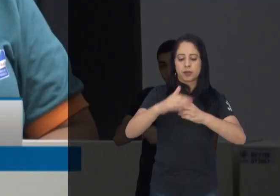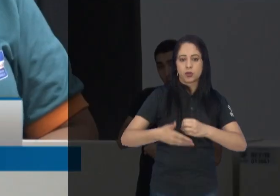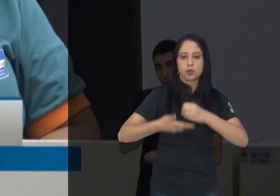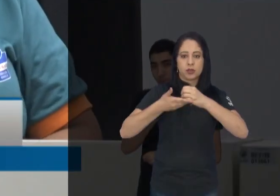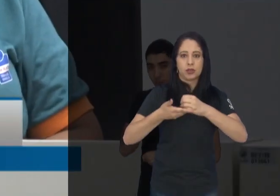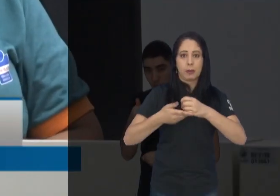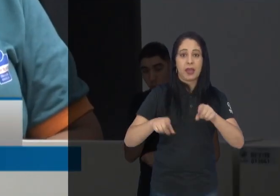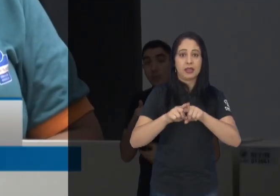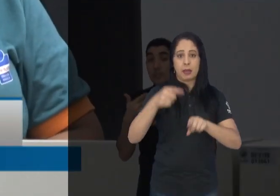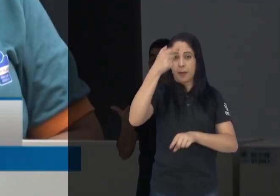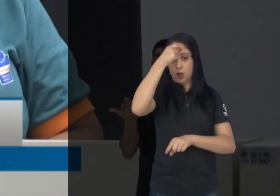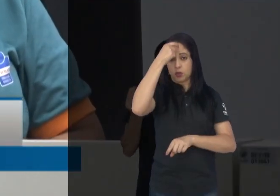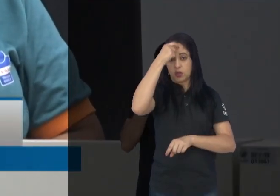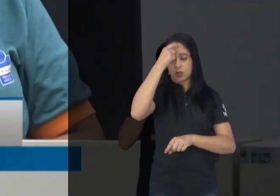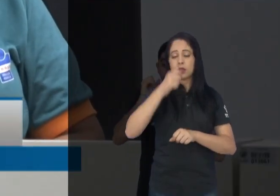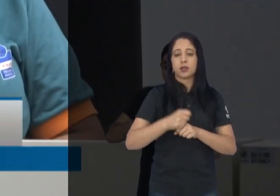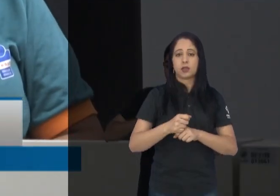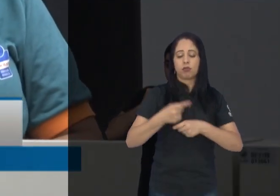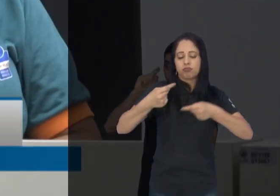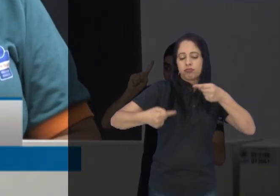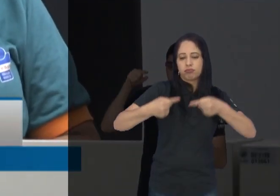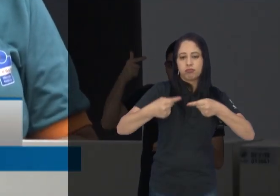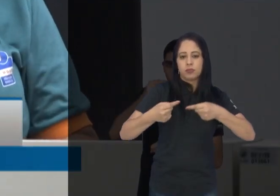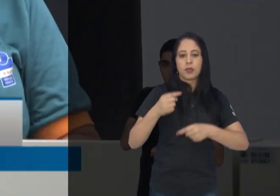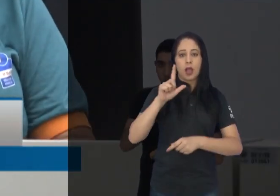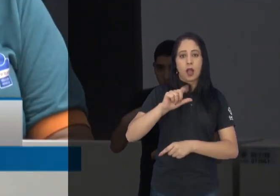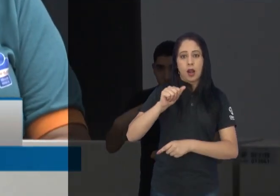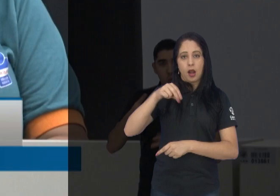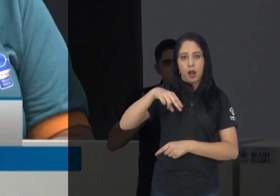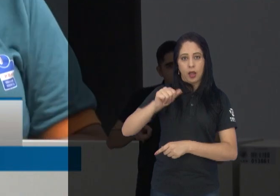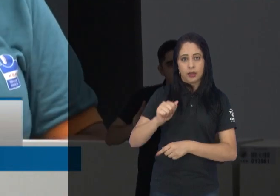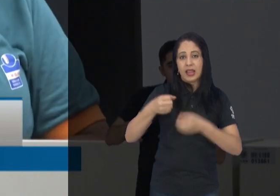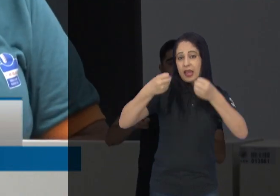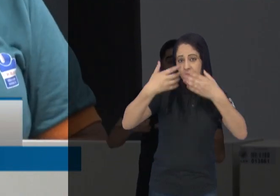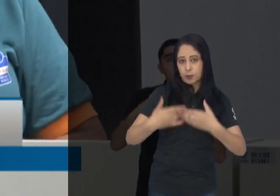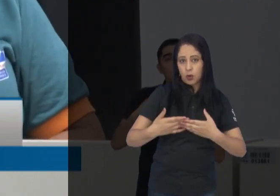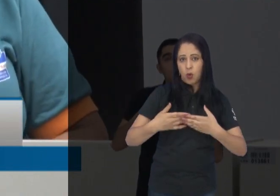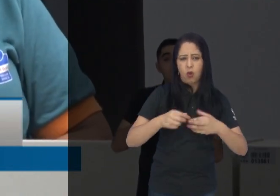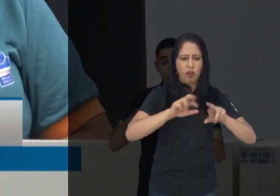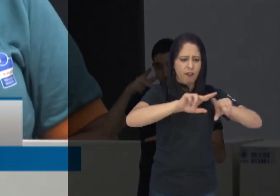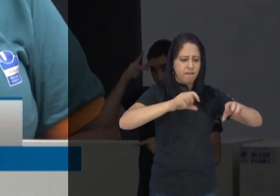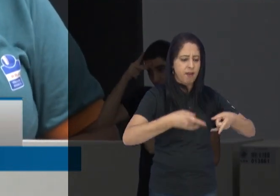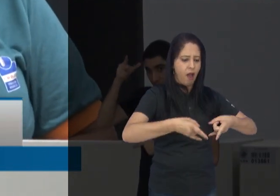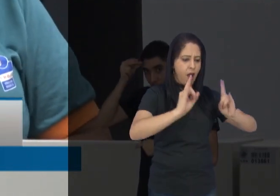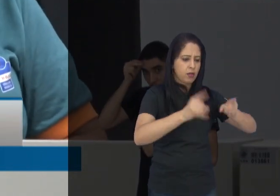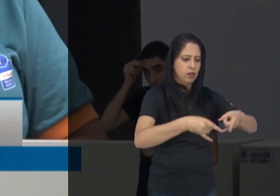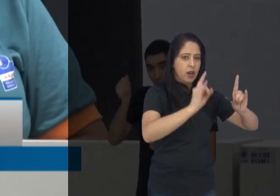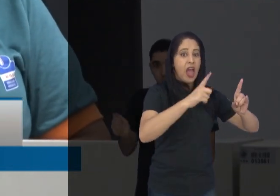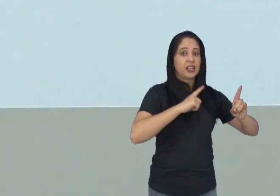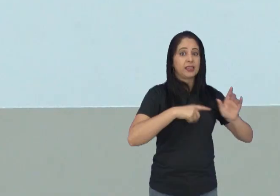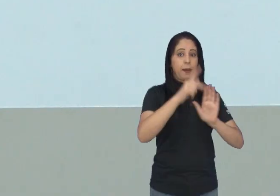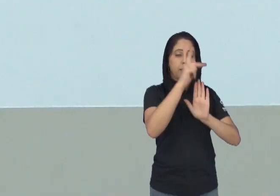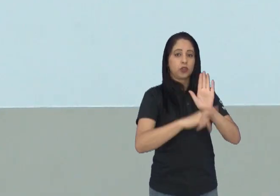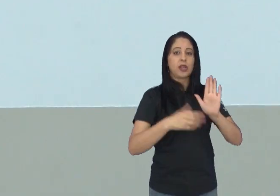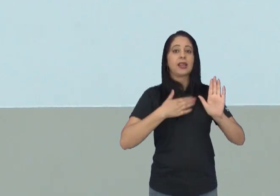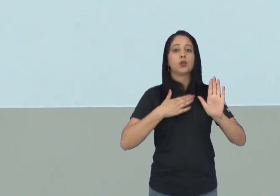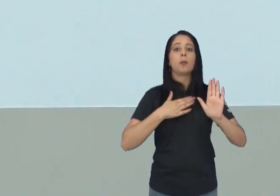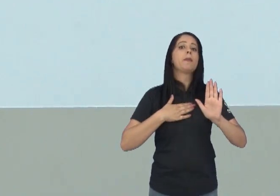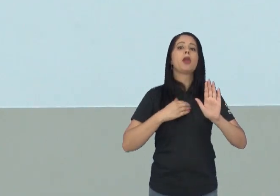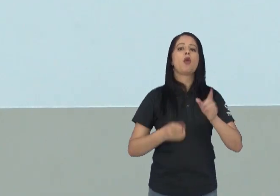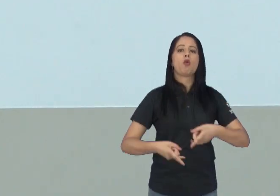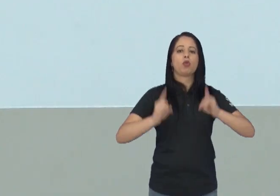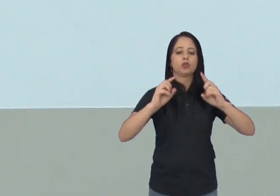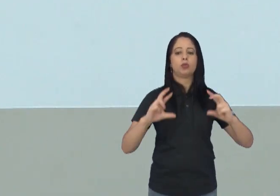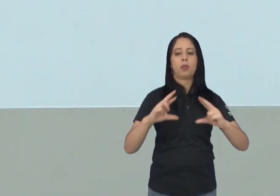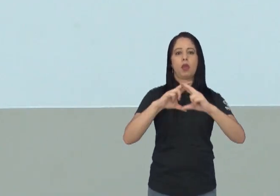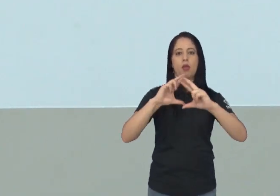assunto. Lana Letícia, da Urban, destacou a participação de condomínios no programa Meu Condomínio Recicla, que concede o